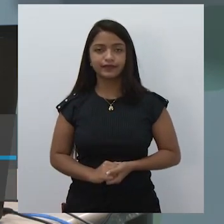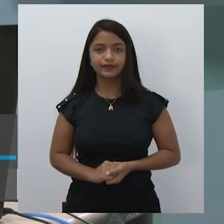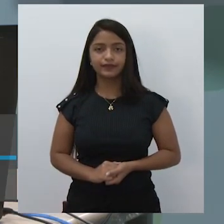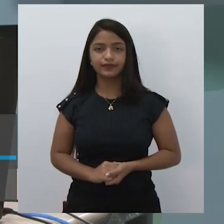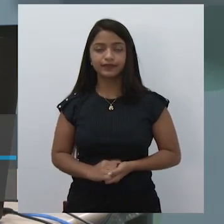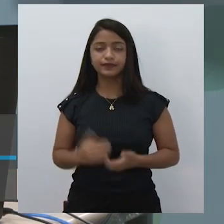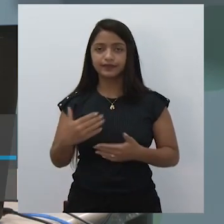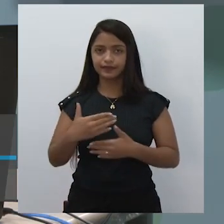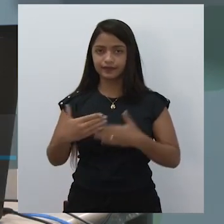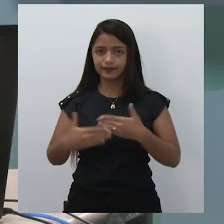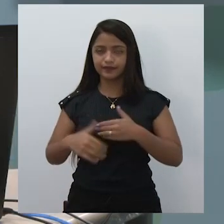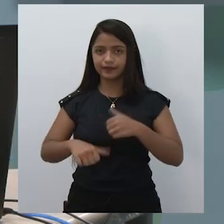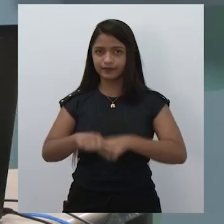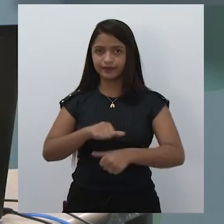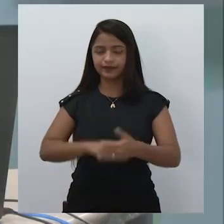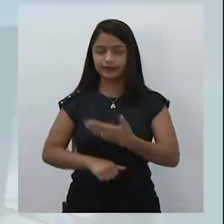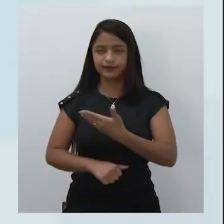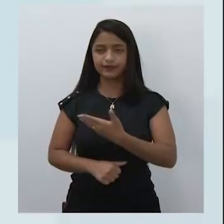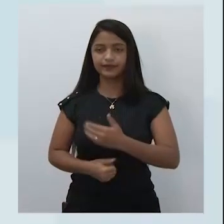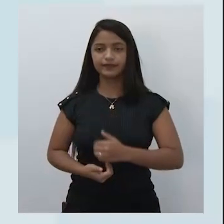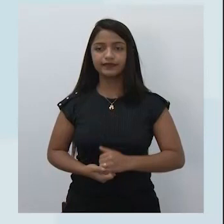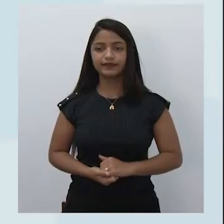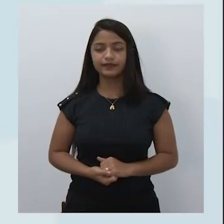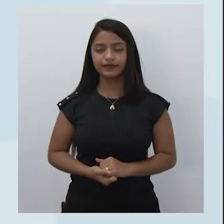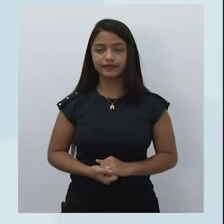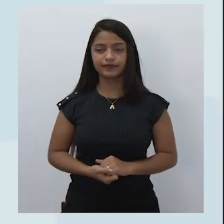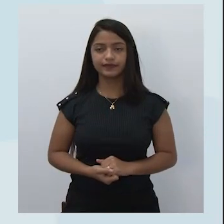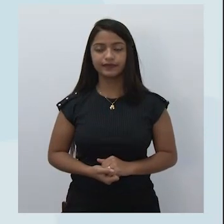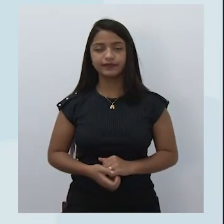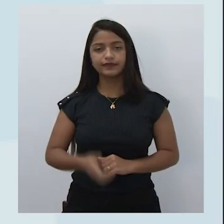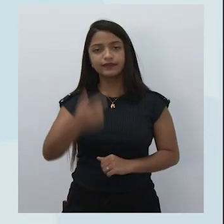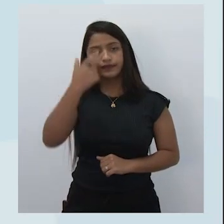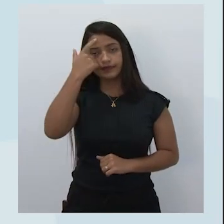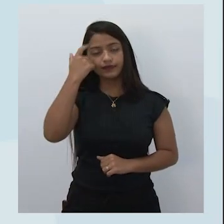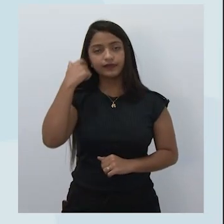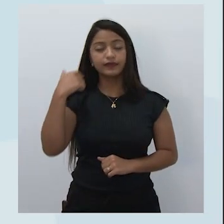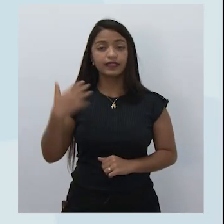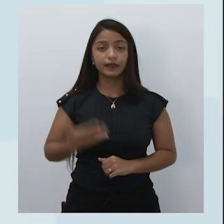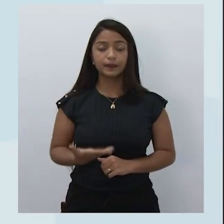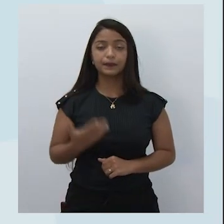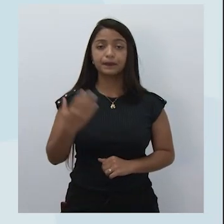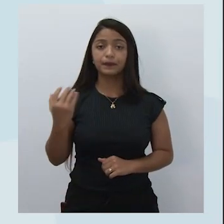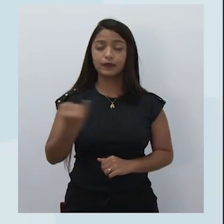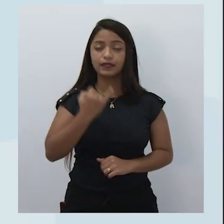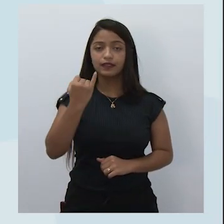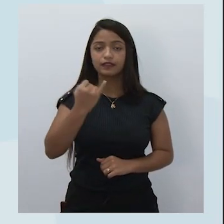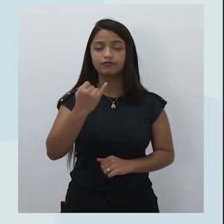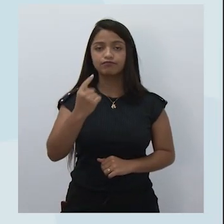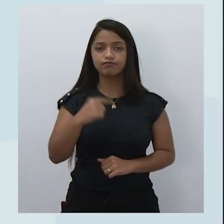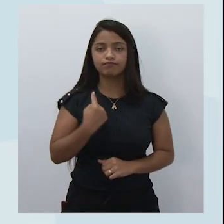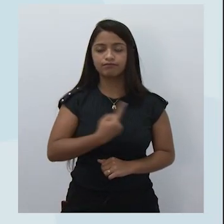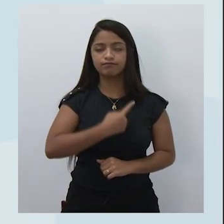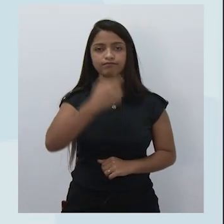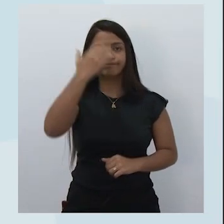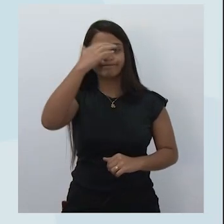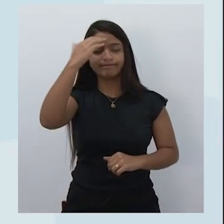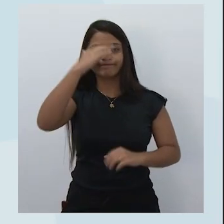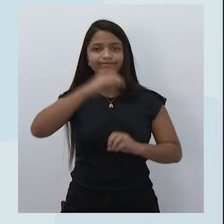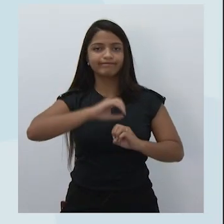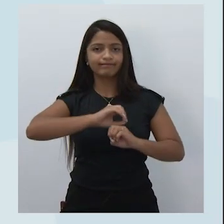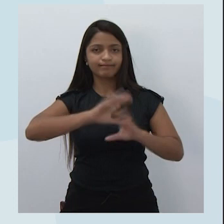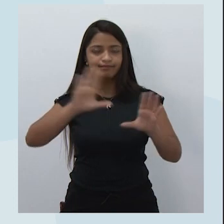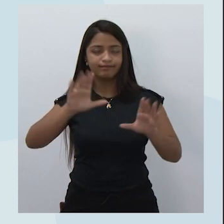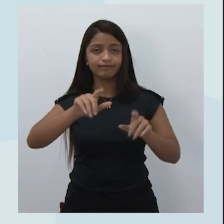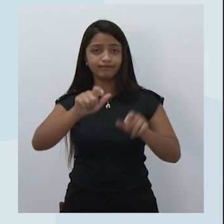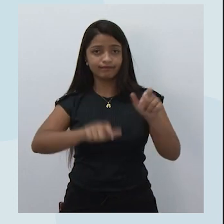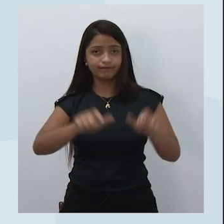próximo slide, por favor, né? É importante a gente ter clareza, né, que cada redator, a